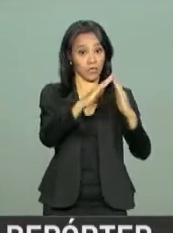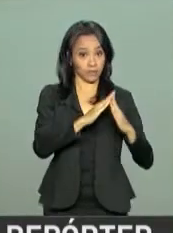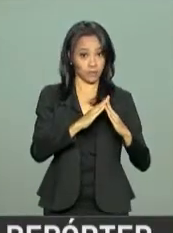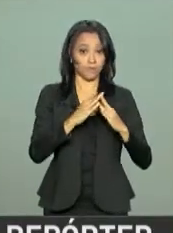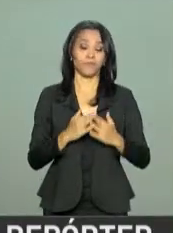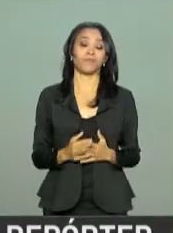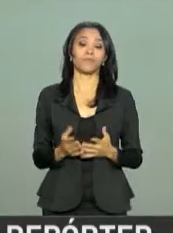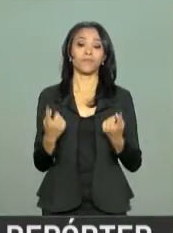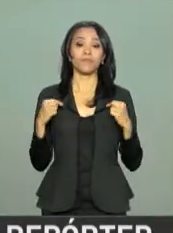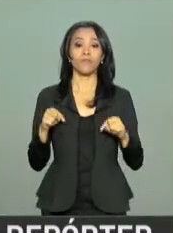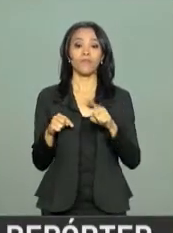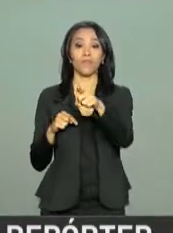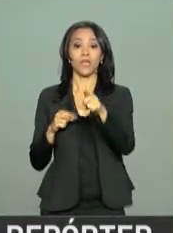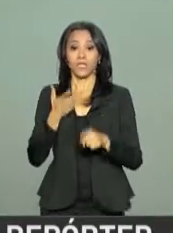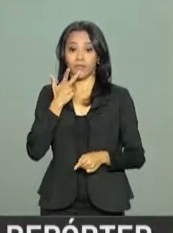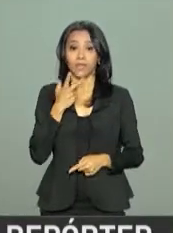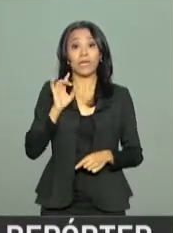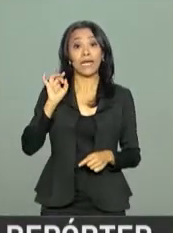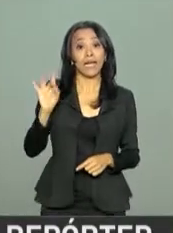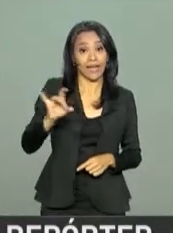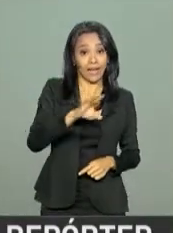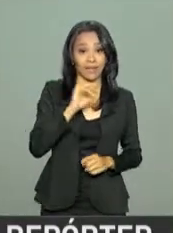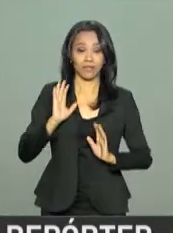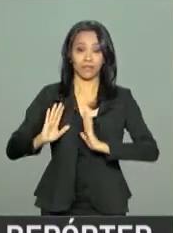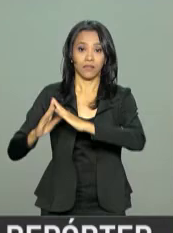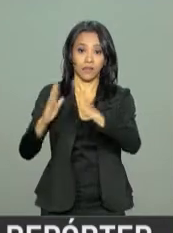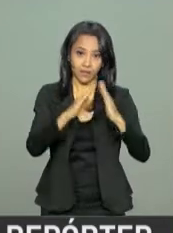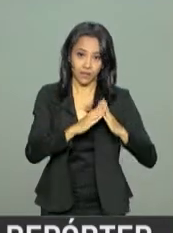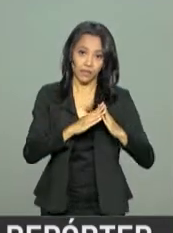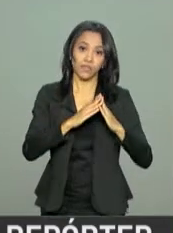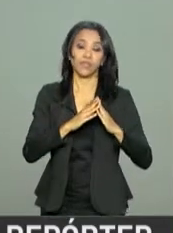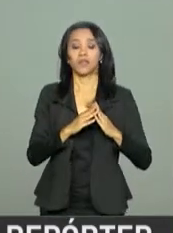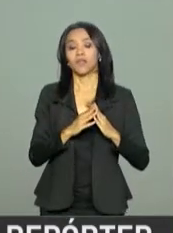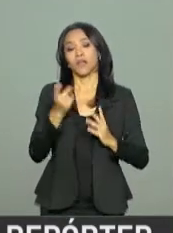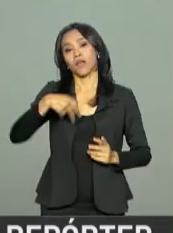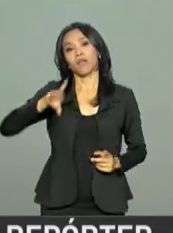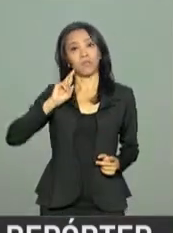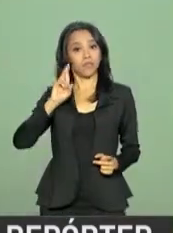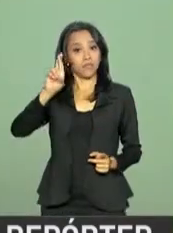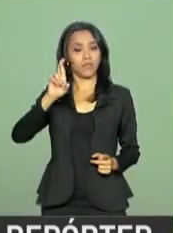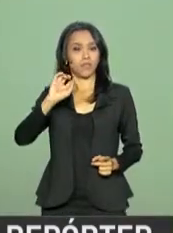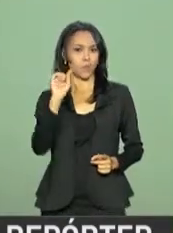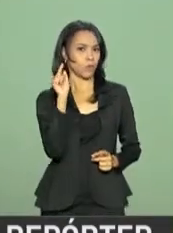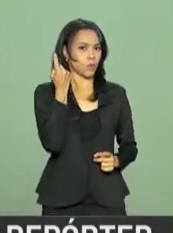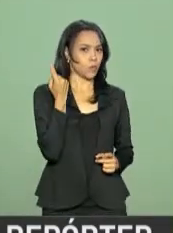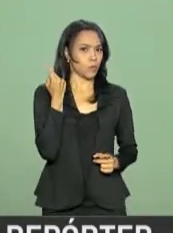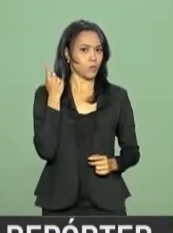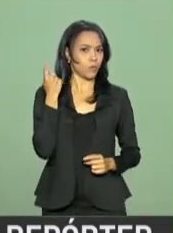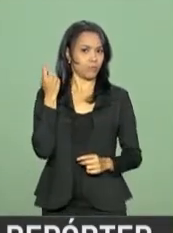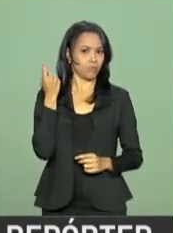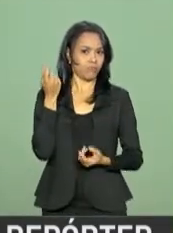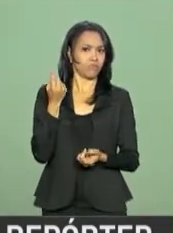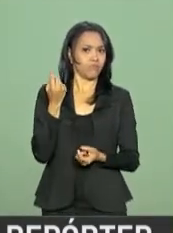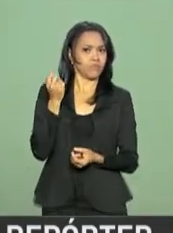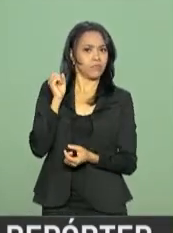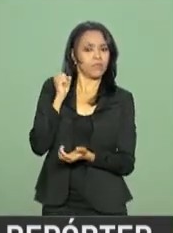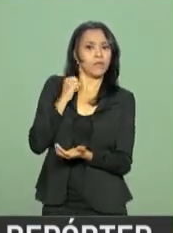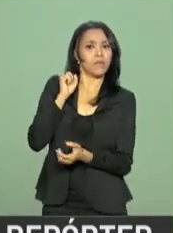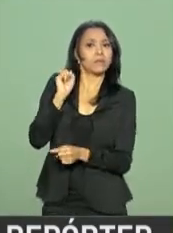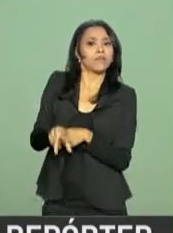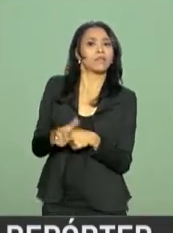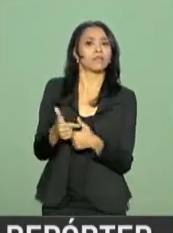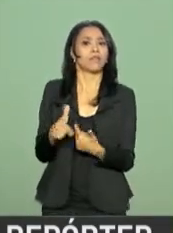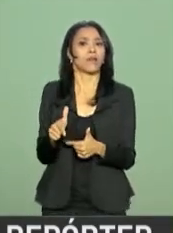casa representa pelo menos um emprego e meio. Portanto,